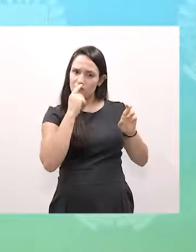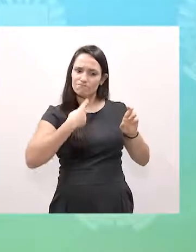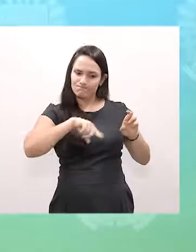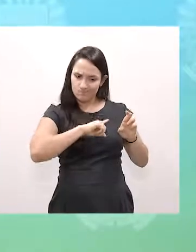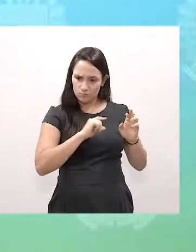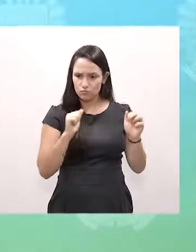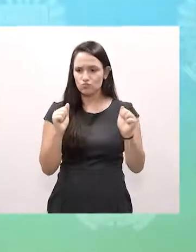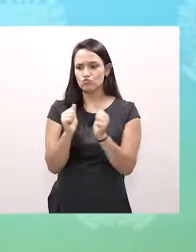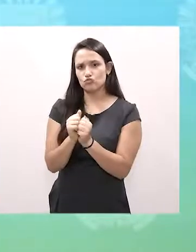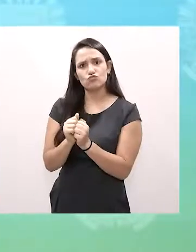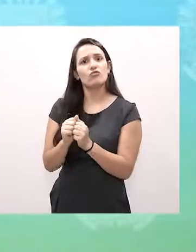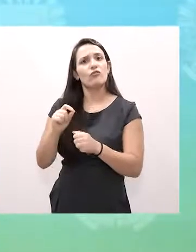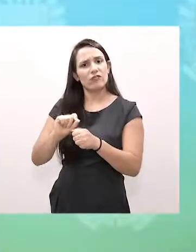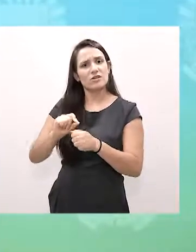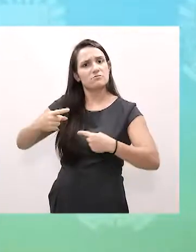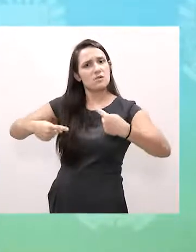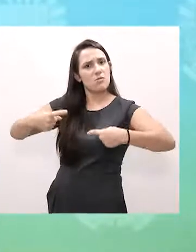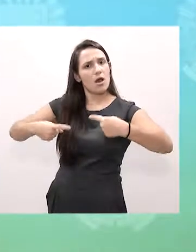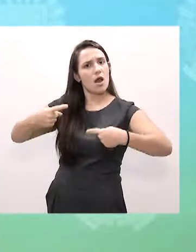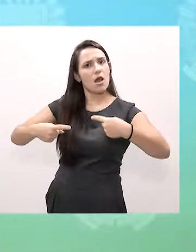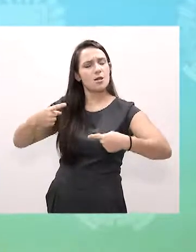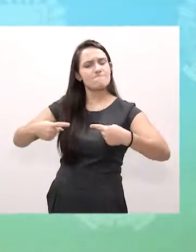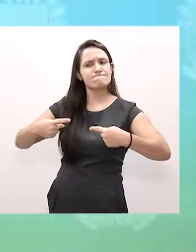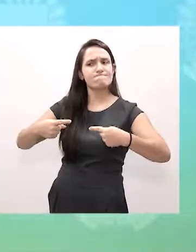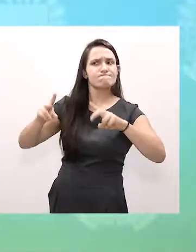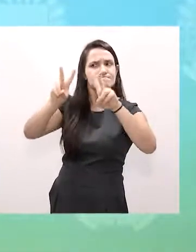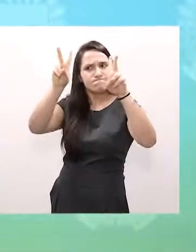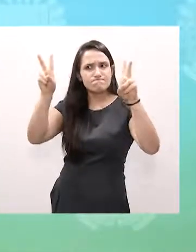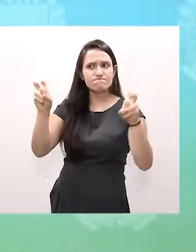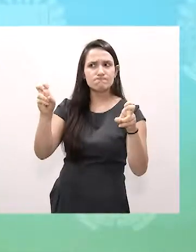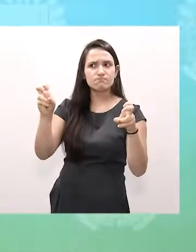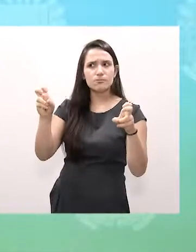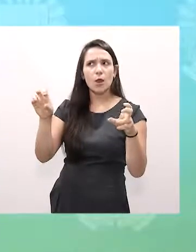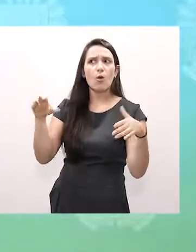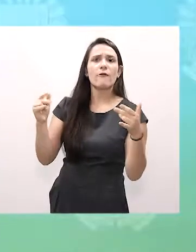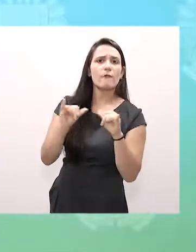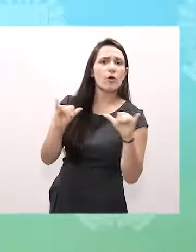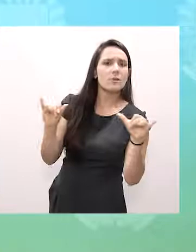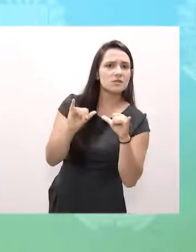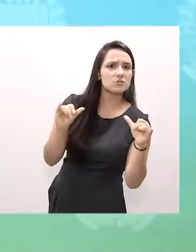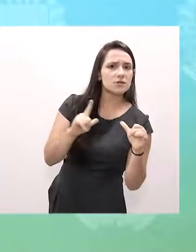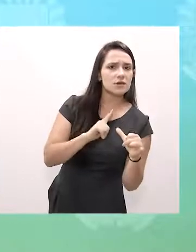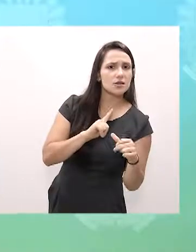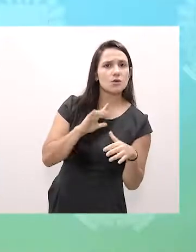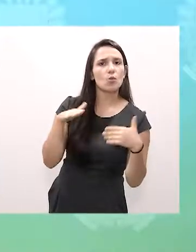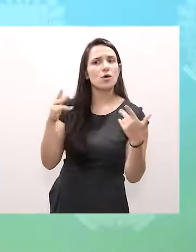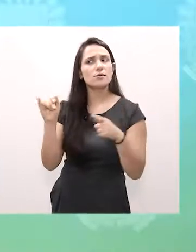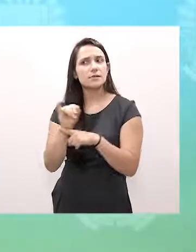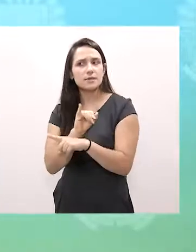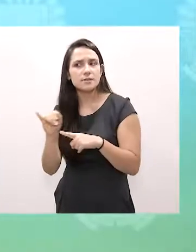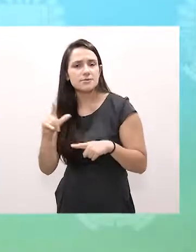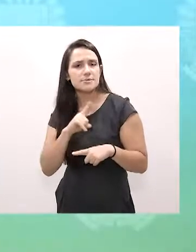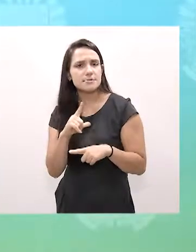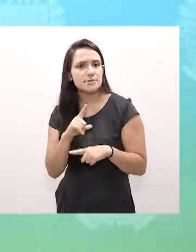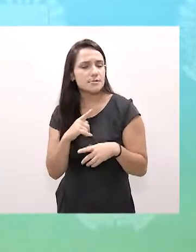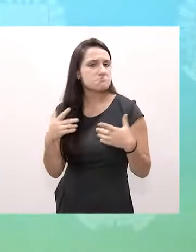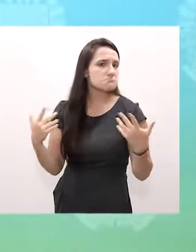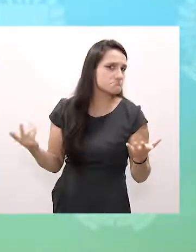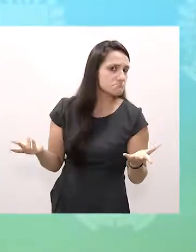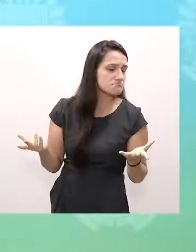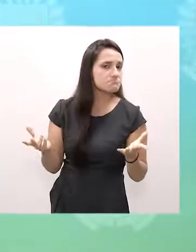Hídricos, nós temos feito esse debate aqui nessa casa, discutindo informações,